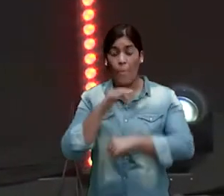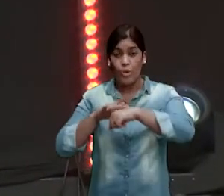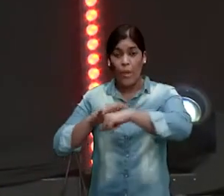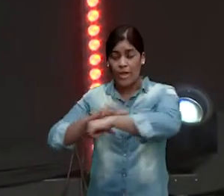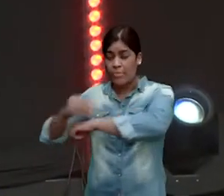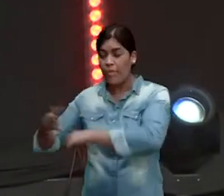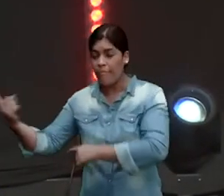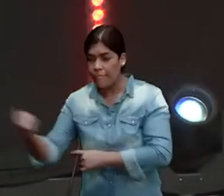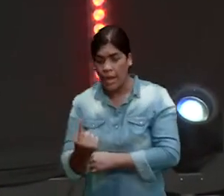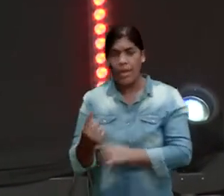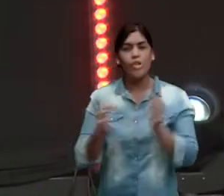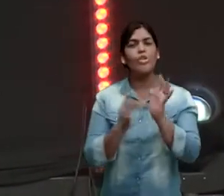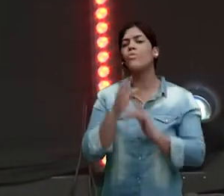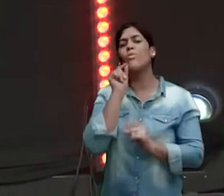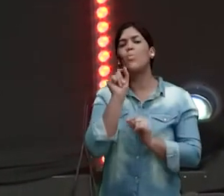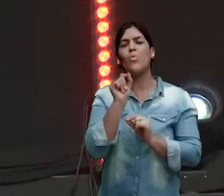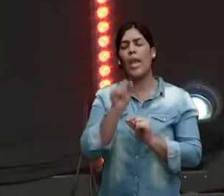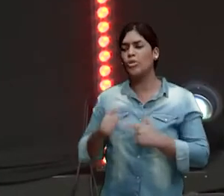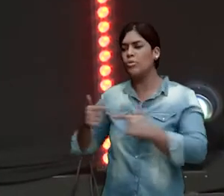ele faz ele bota a mão no cara